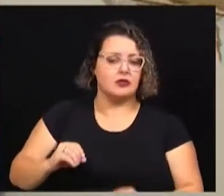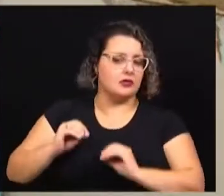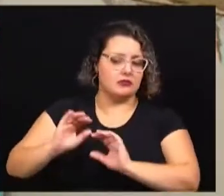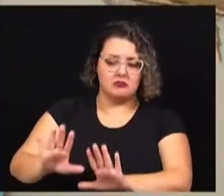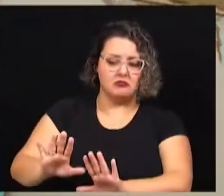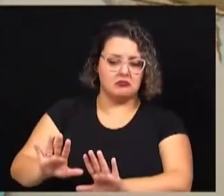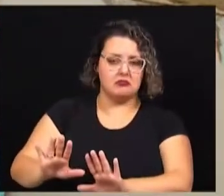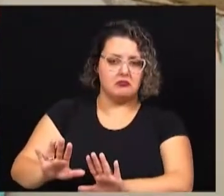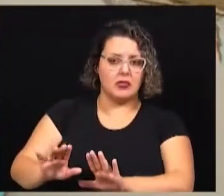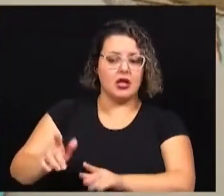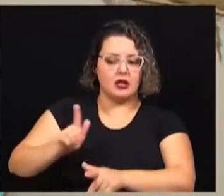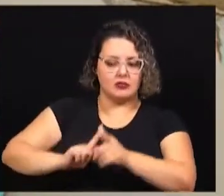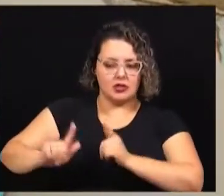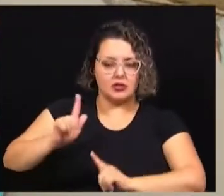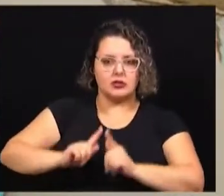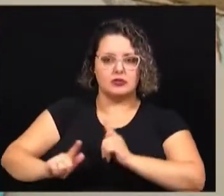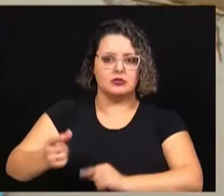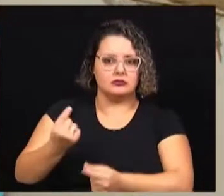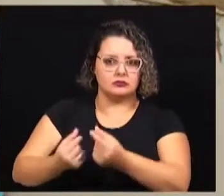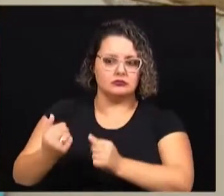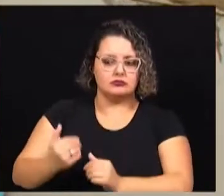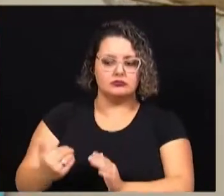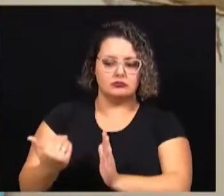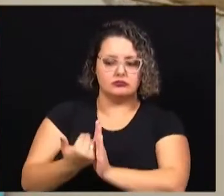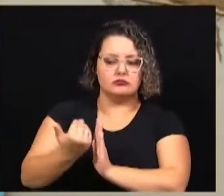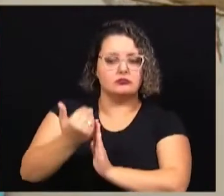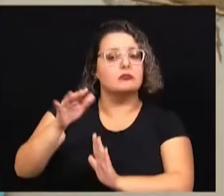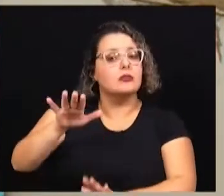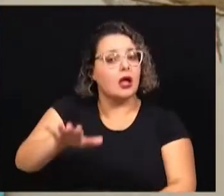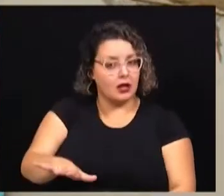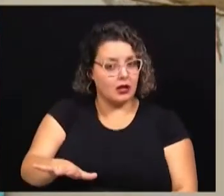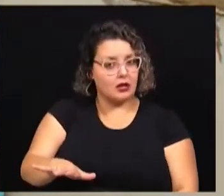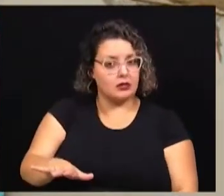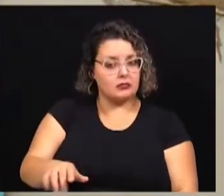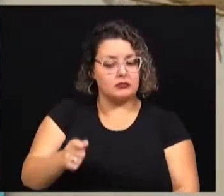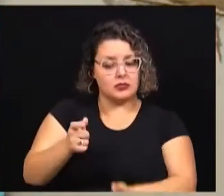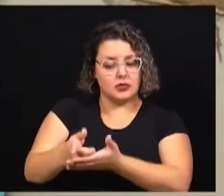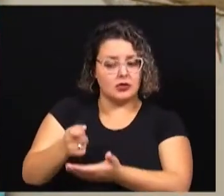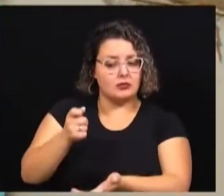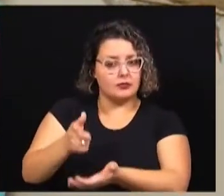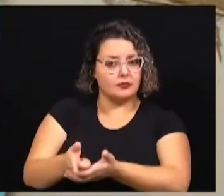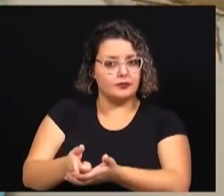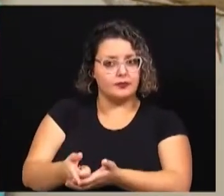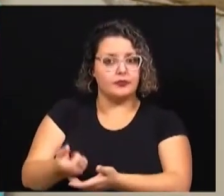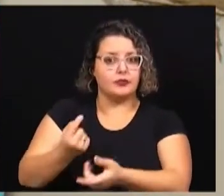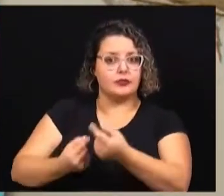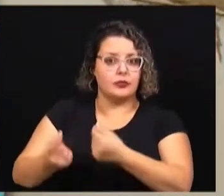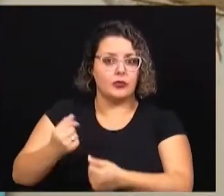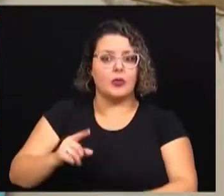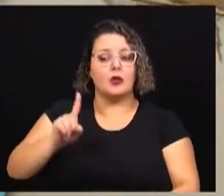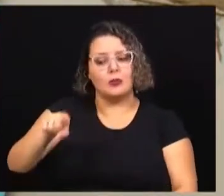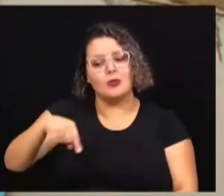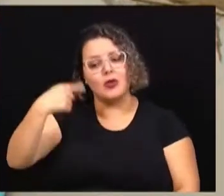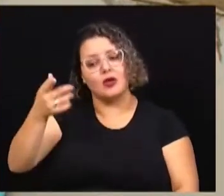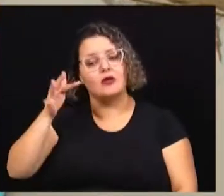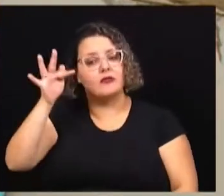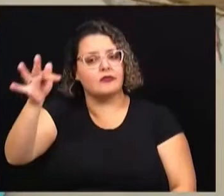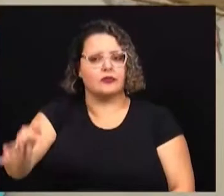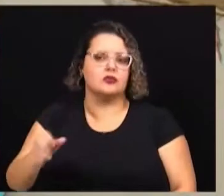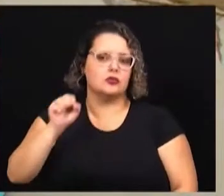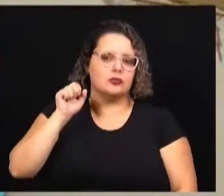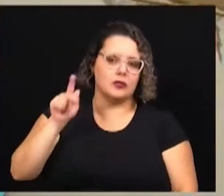eles fazem a gestão dos recursos dentro daquele fundo de previdência. Então, é um dinheiro voltado para amanhã, para a